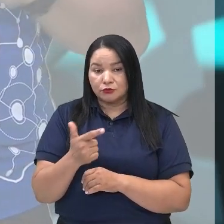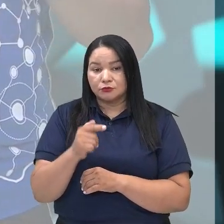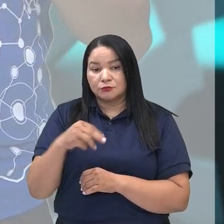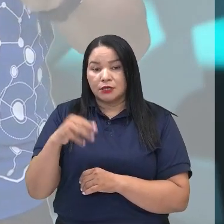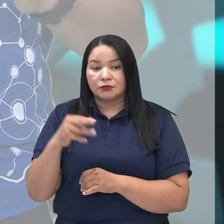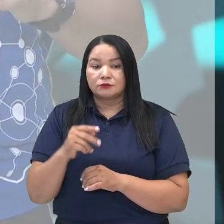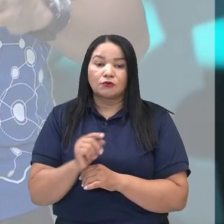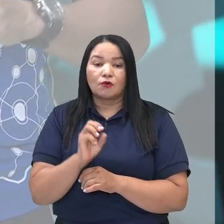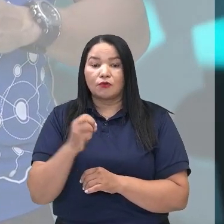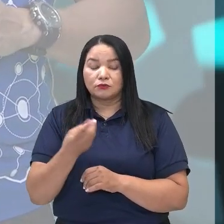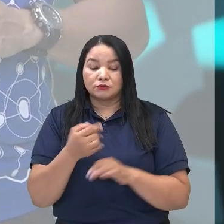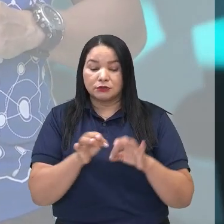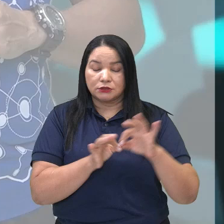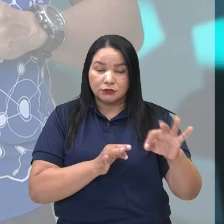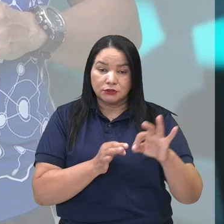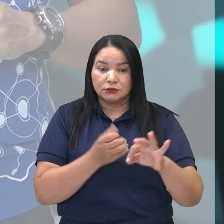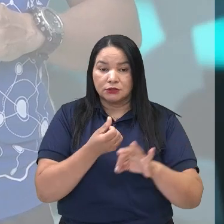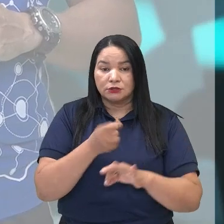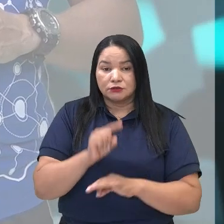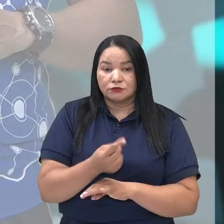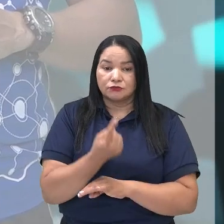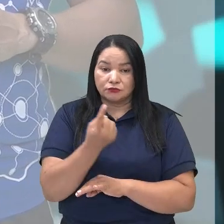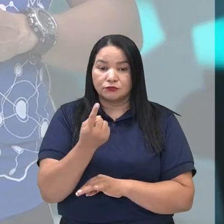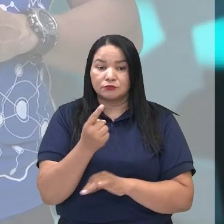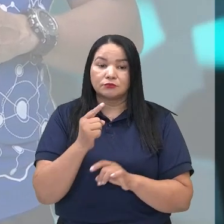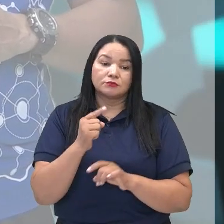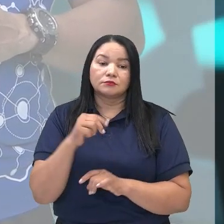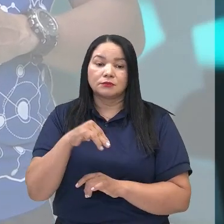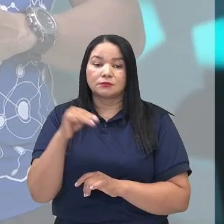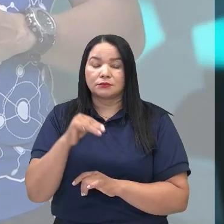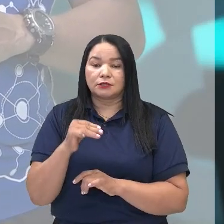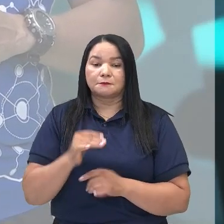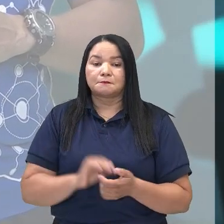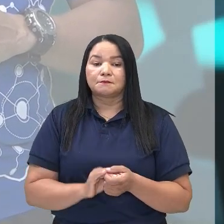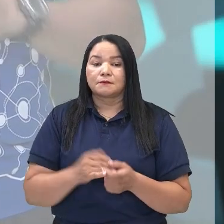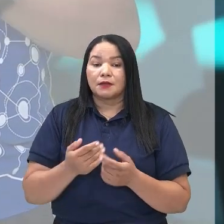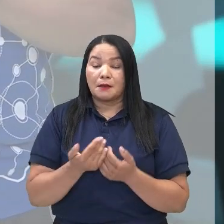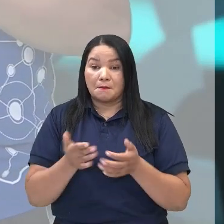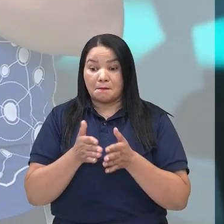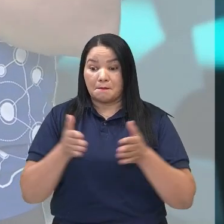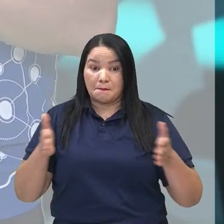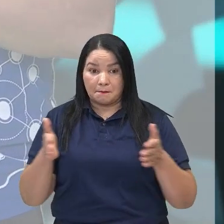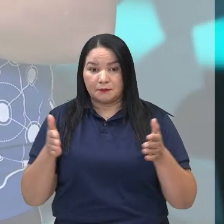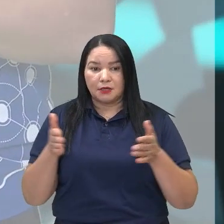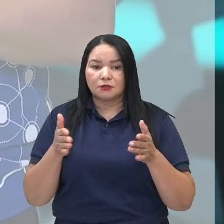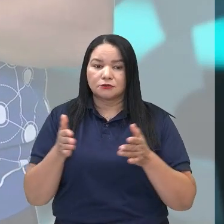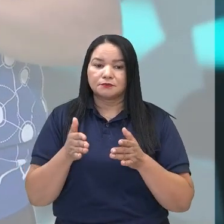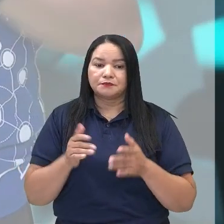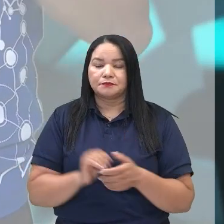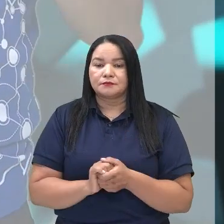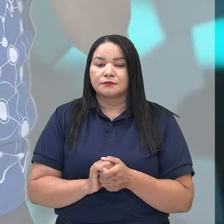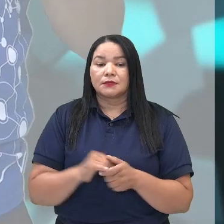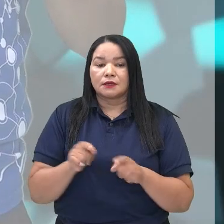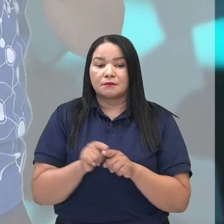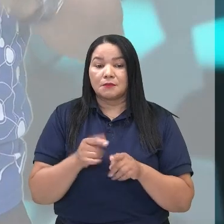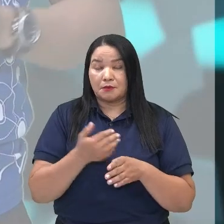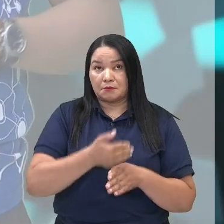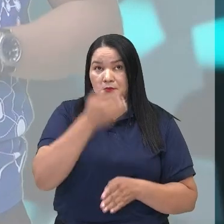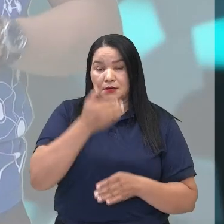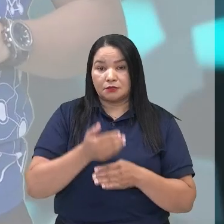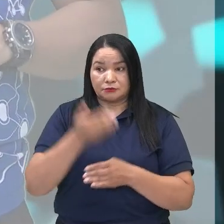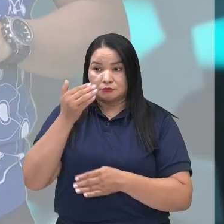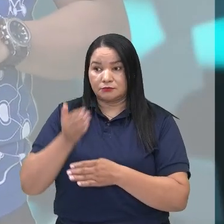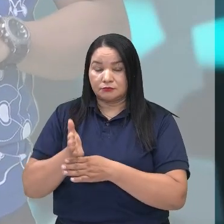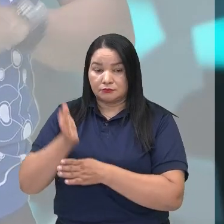por 1 metro de largura, que é um pouco maior que a quadra do squash. As paredes, ela vai ter ali 4 paredes,